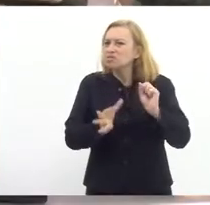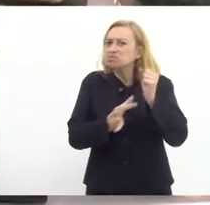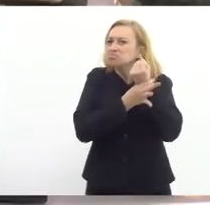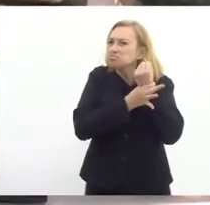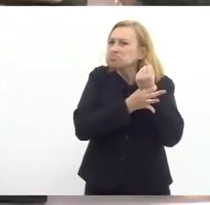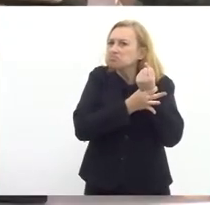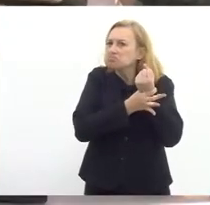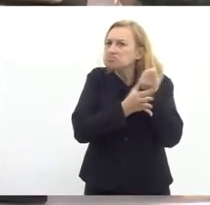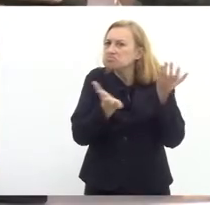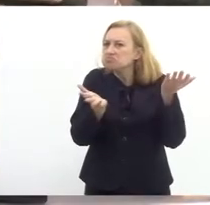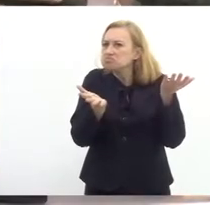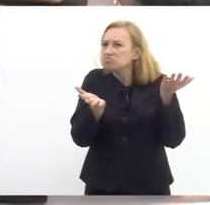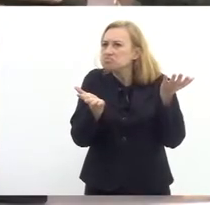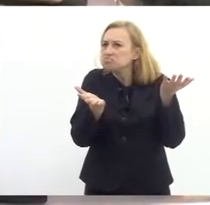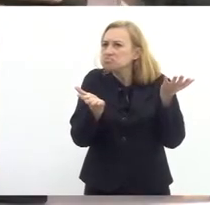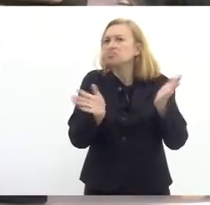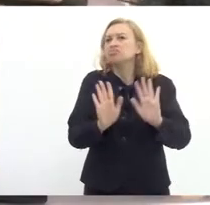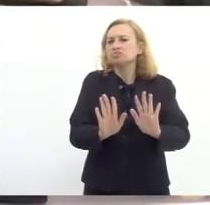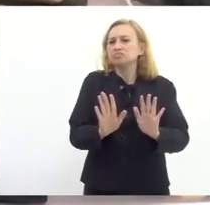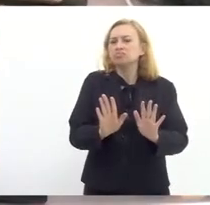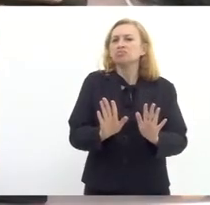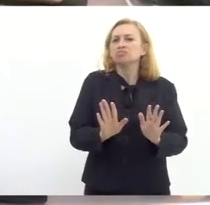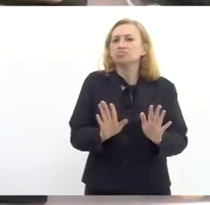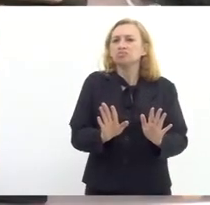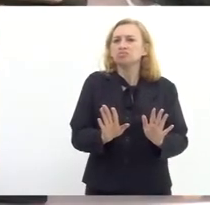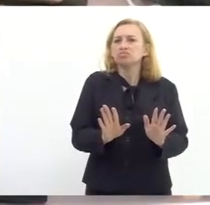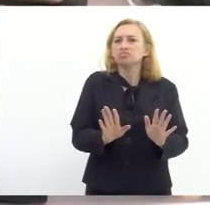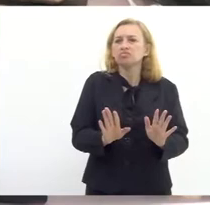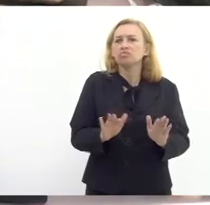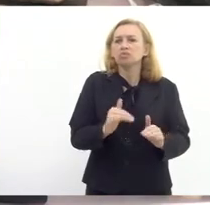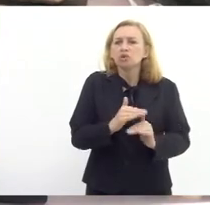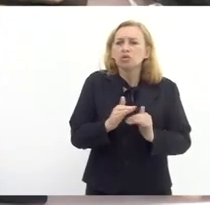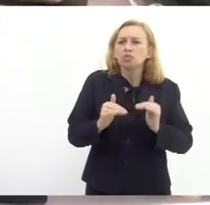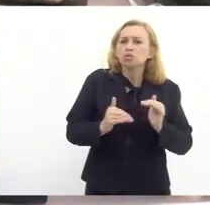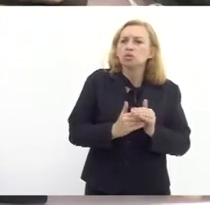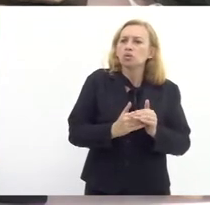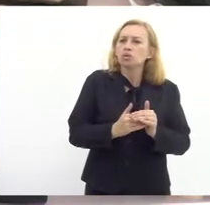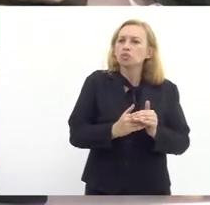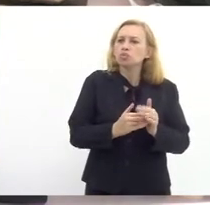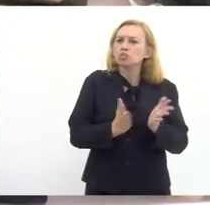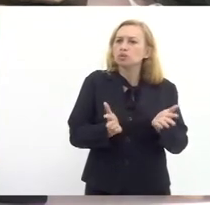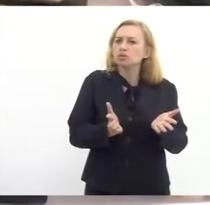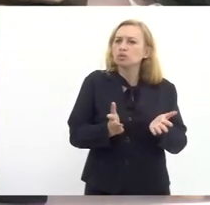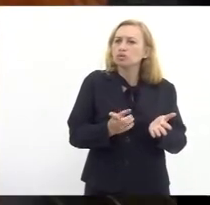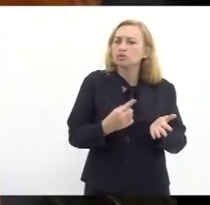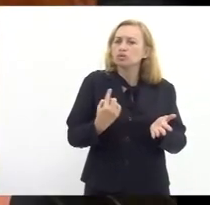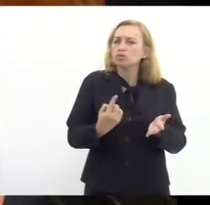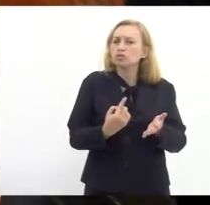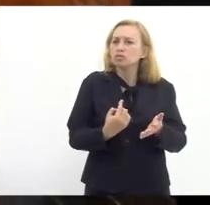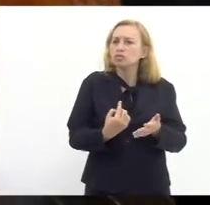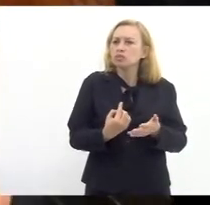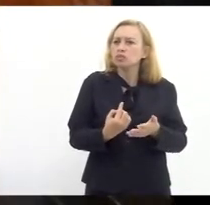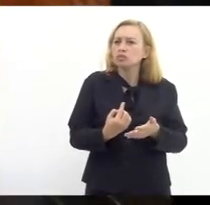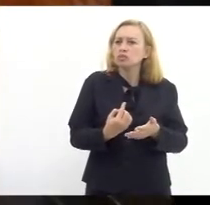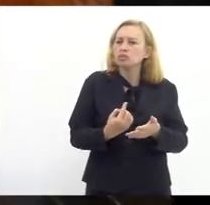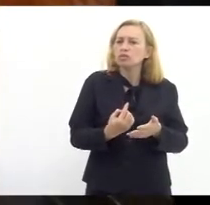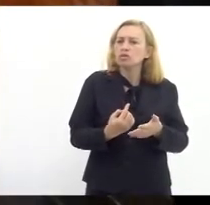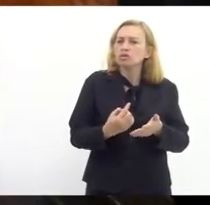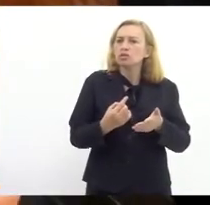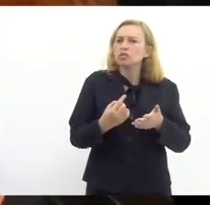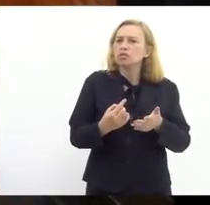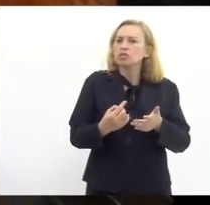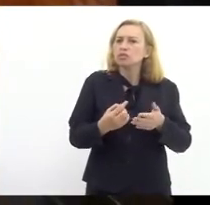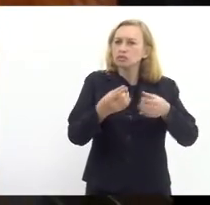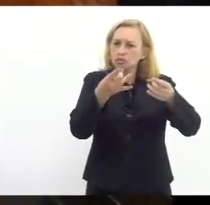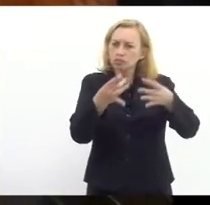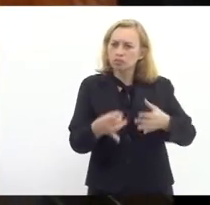segurança, enfim, sim, a gente faz pontualidade... De todo o nosso manual, vamos dizer assim, de fiscalização,